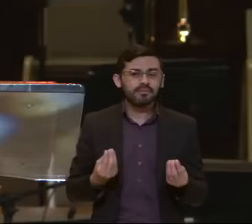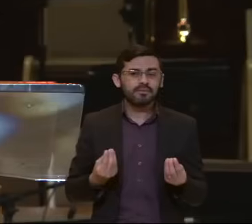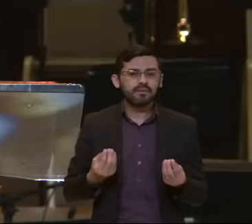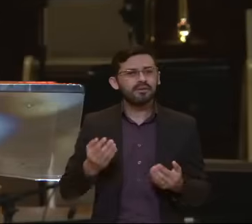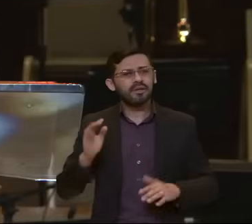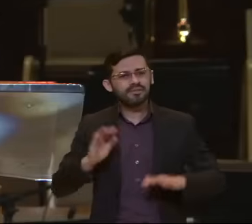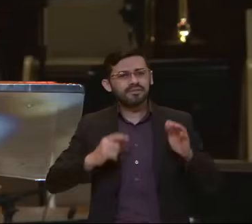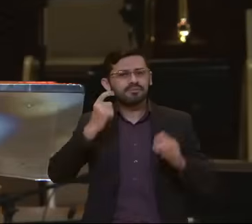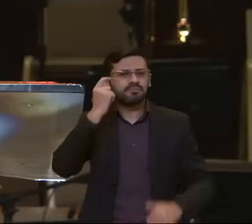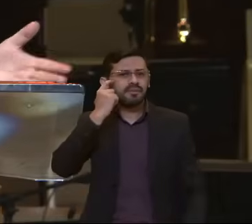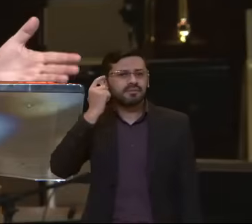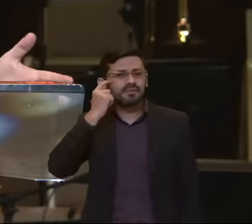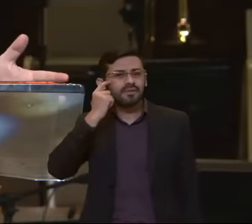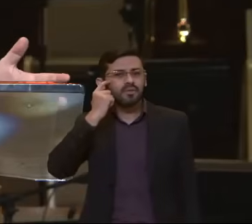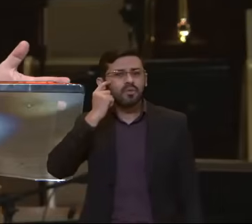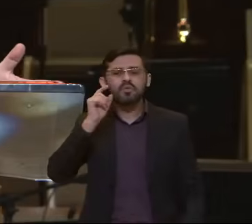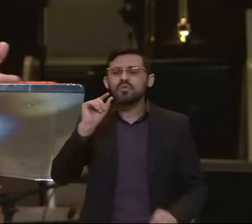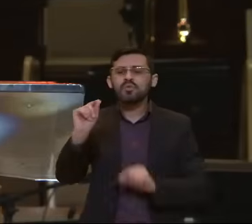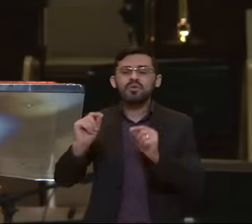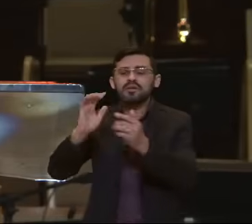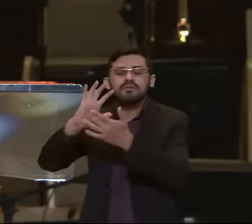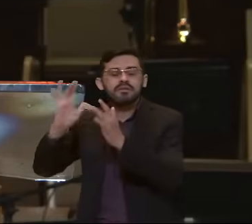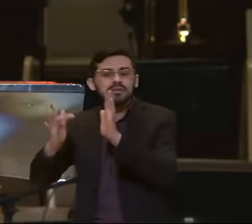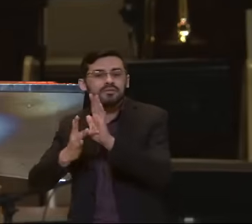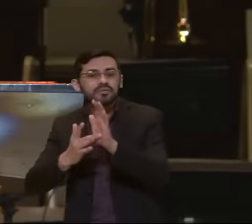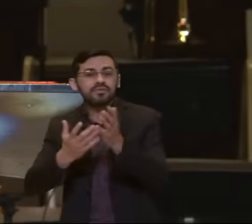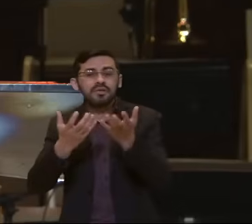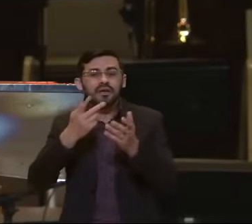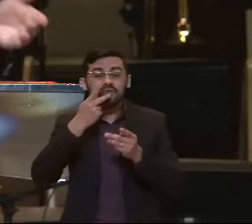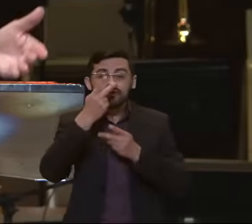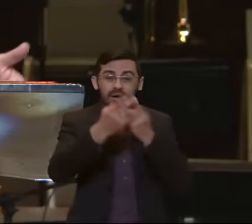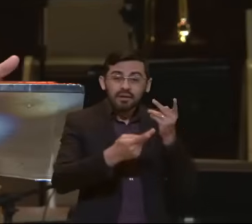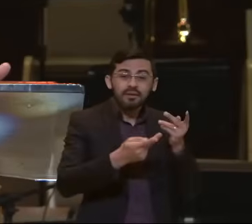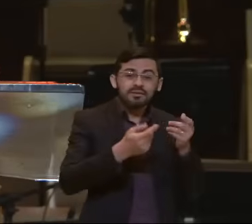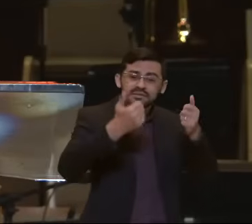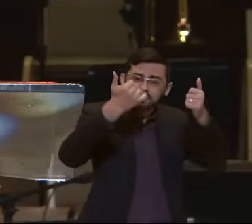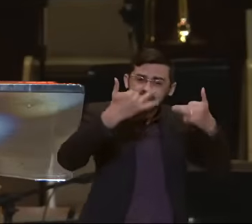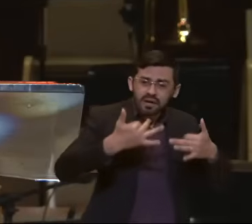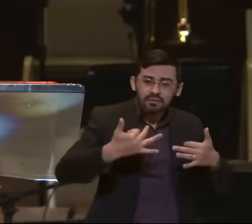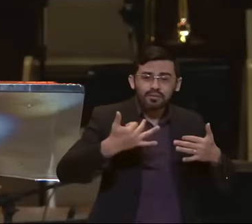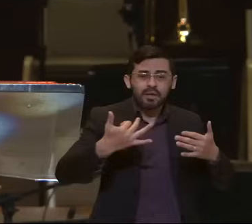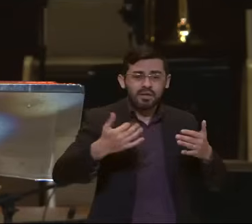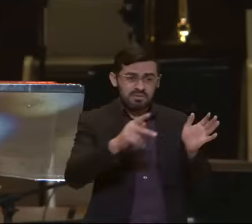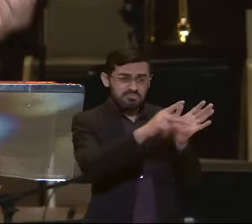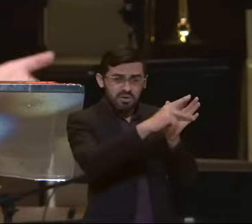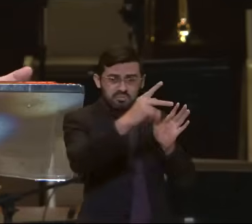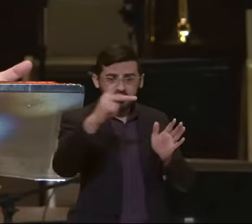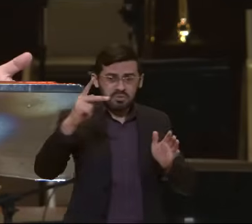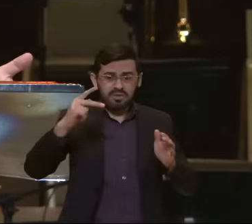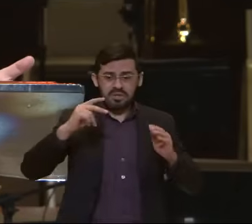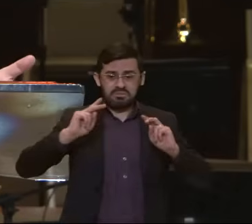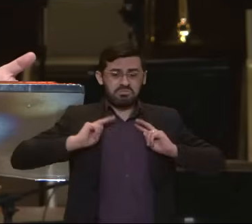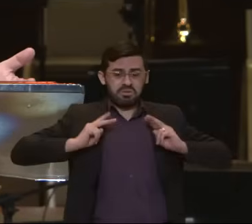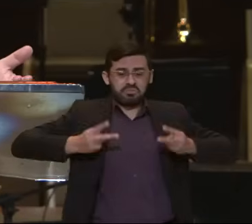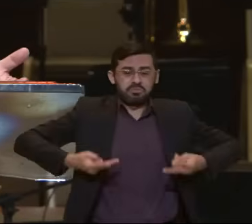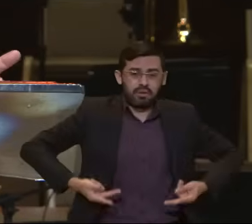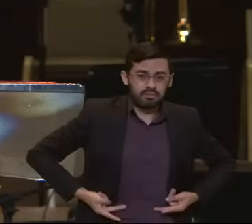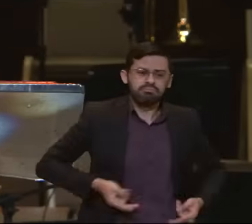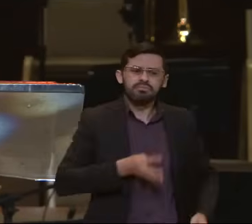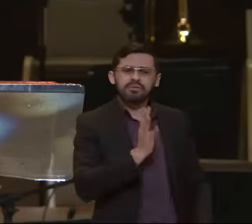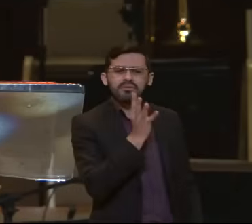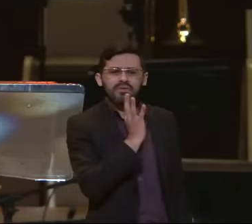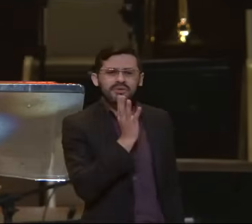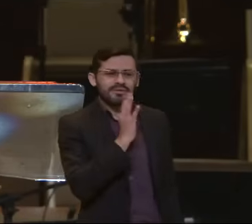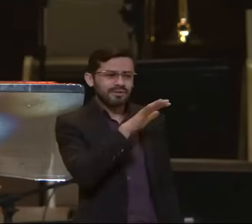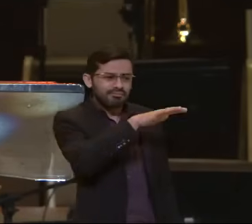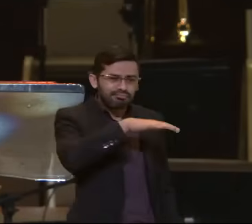fica perguntando: o que é que Jesus queria dizer com relação à natureza humana que ele conhecia quando ele